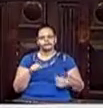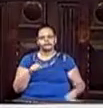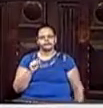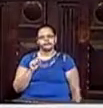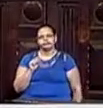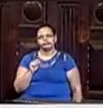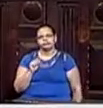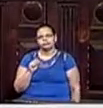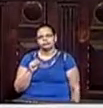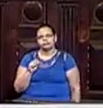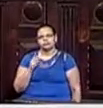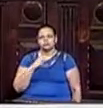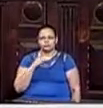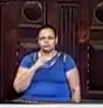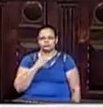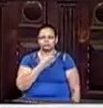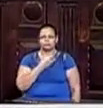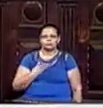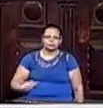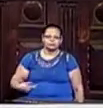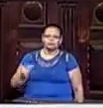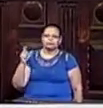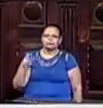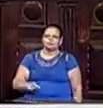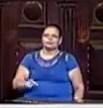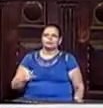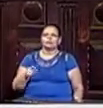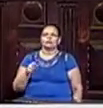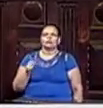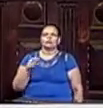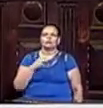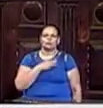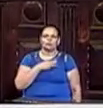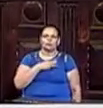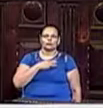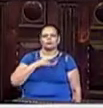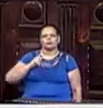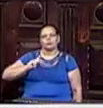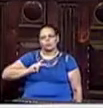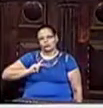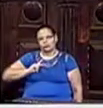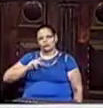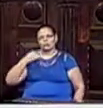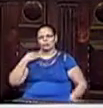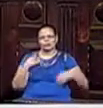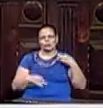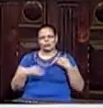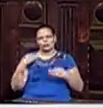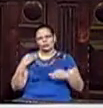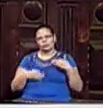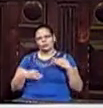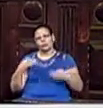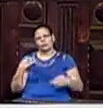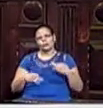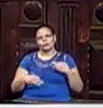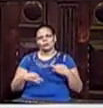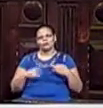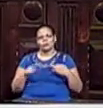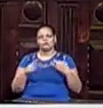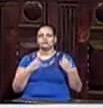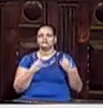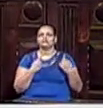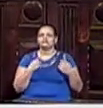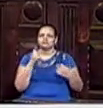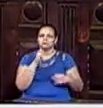envolvesse o Executivo, o Ministério Público e o Judiciário para combater